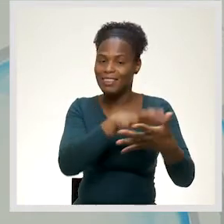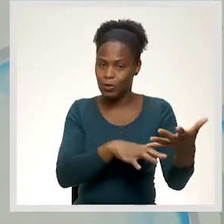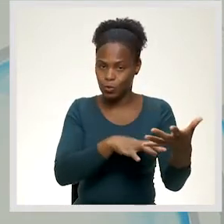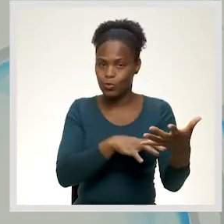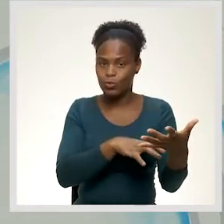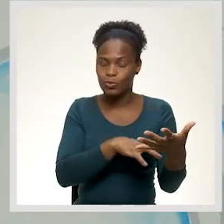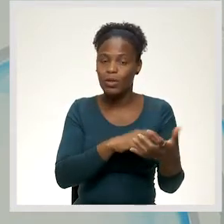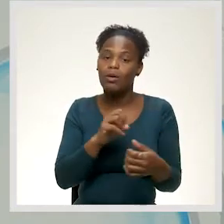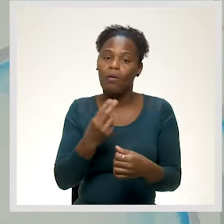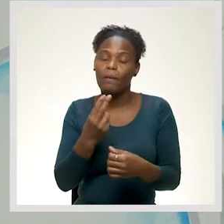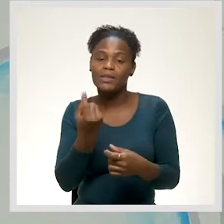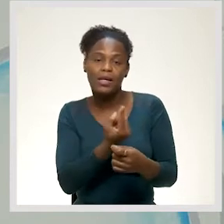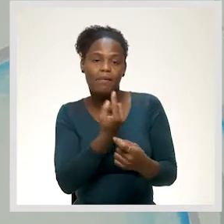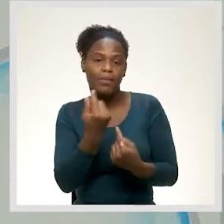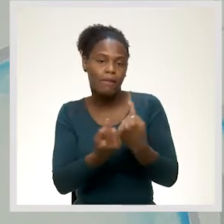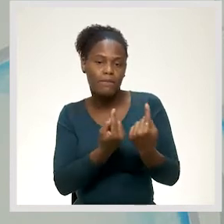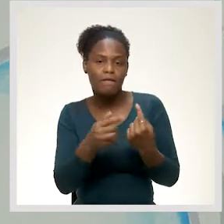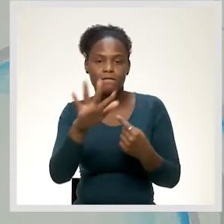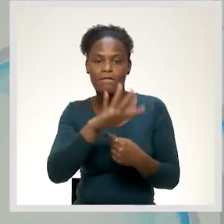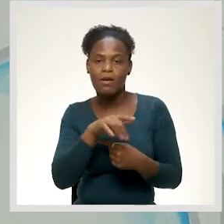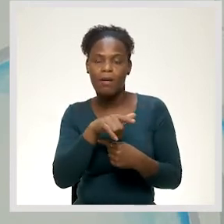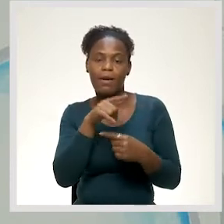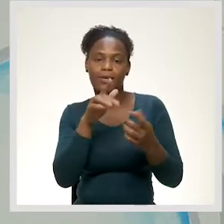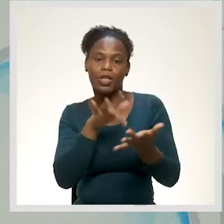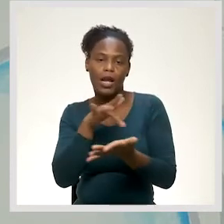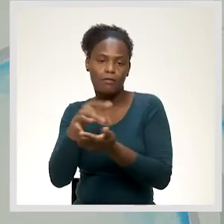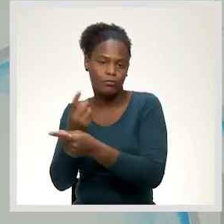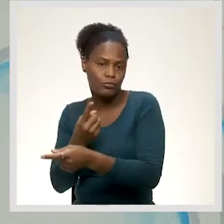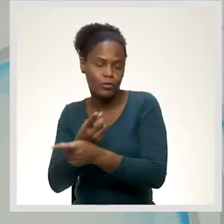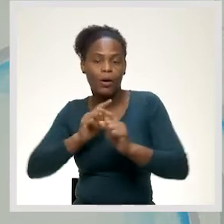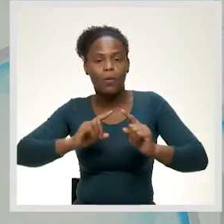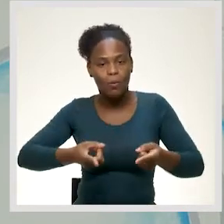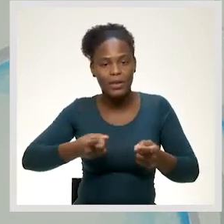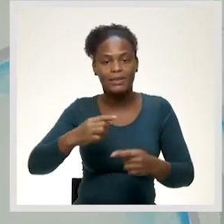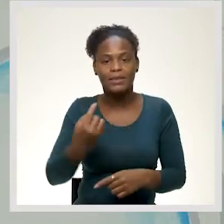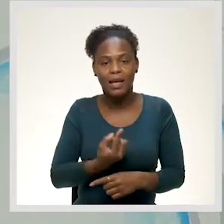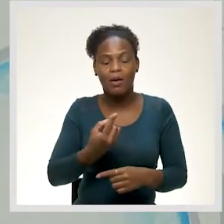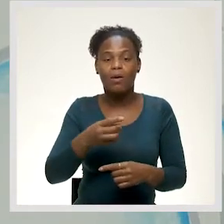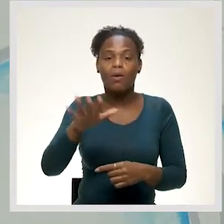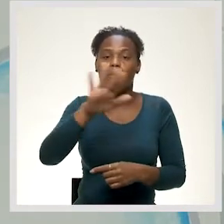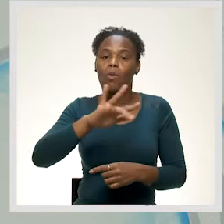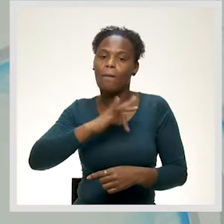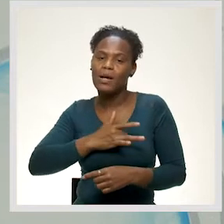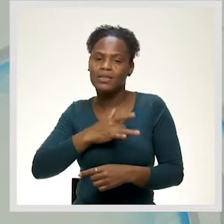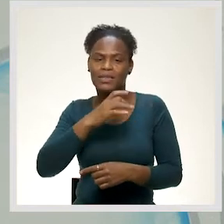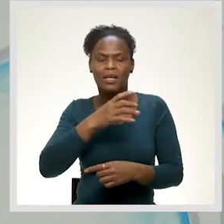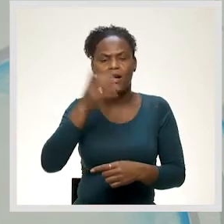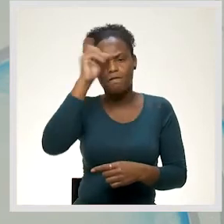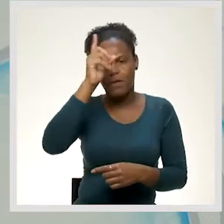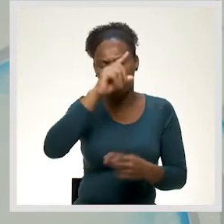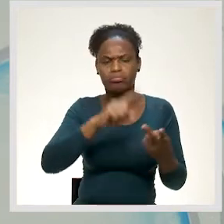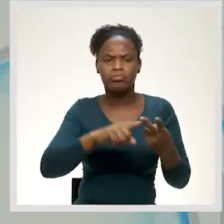também um certo tipo de literatura. E começou por ser o romance de cavalaria, o